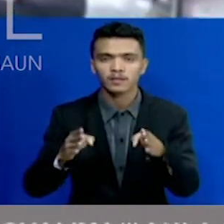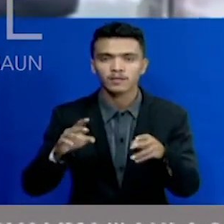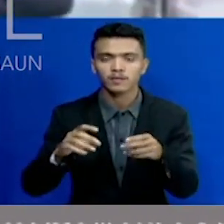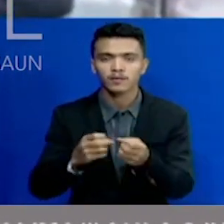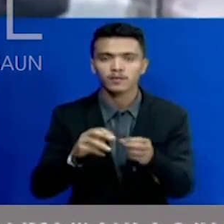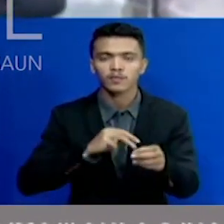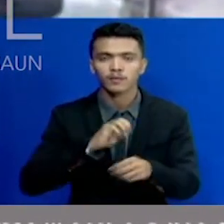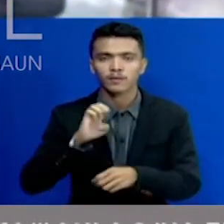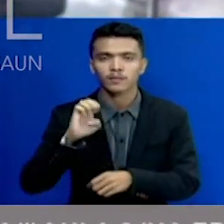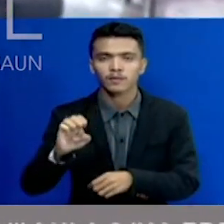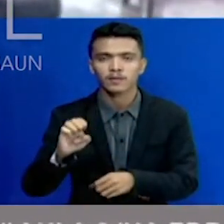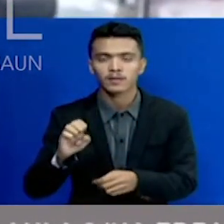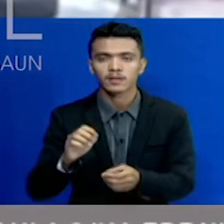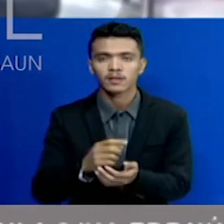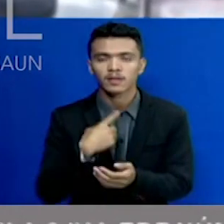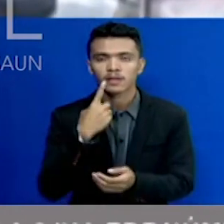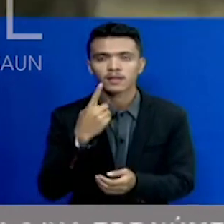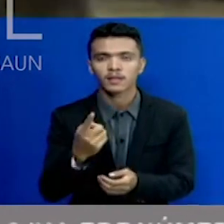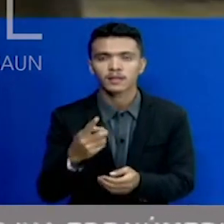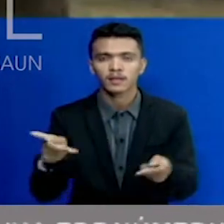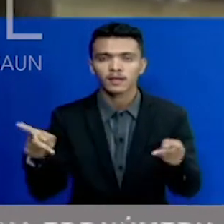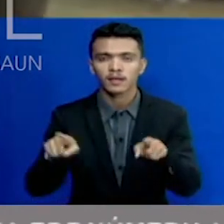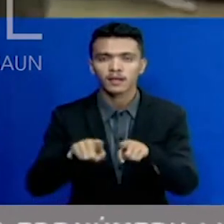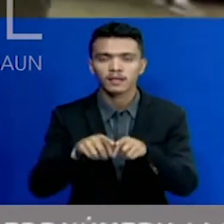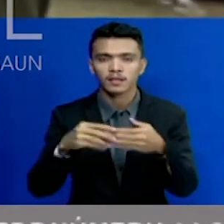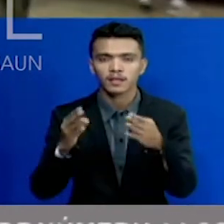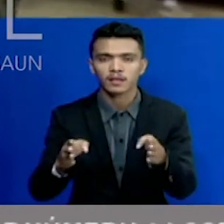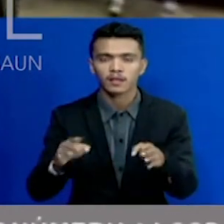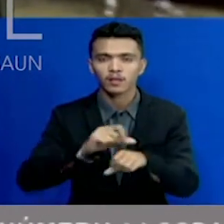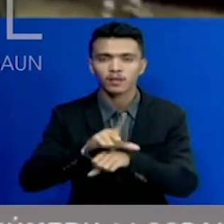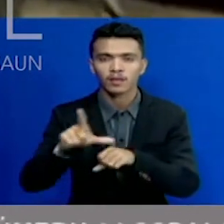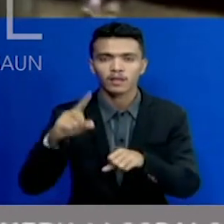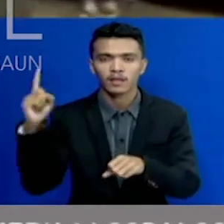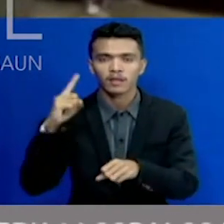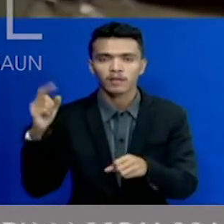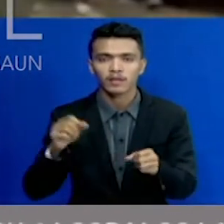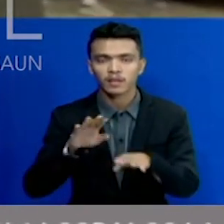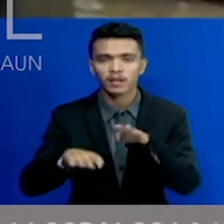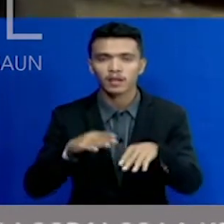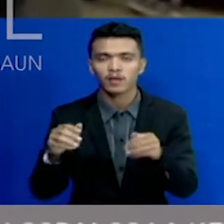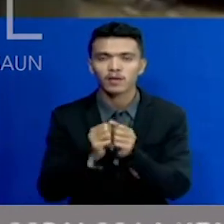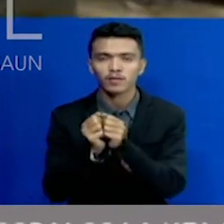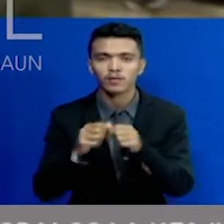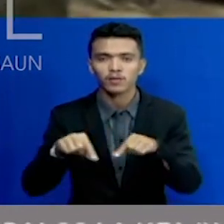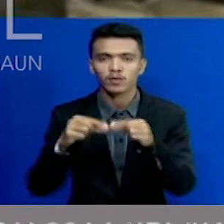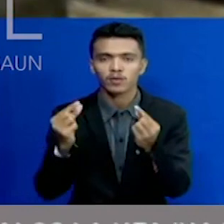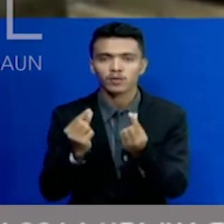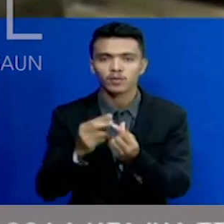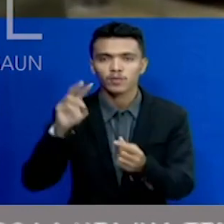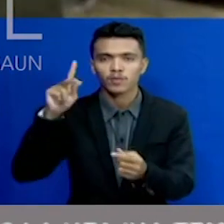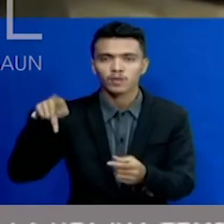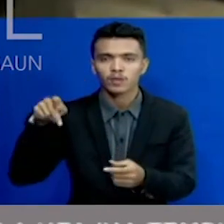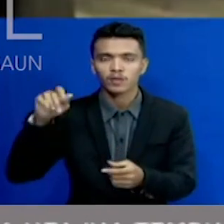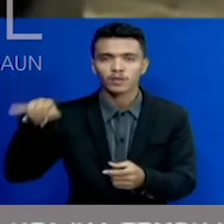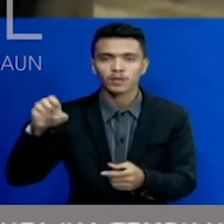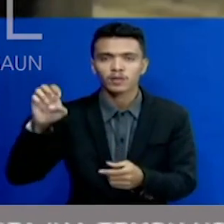bisi Villa Wilson Nivio Mendonça teten. Hanesan otoridade lokal, na fatin laho motu ko ekipa Tração Zip Community, hodi bele